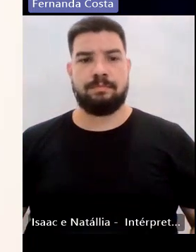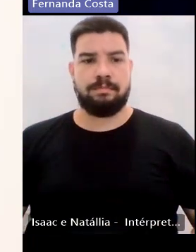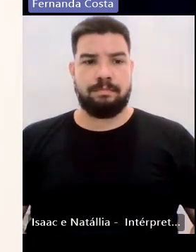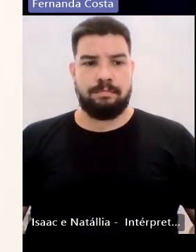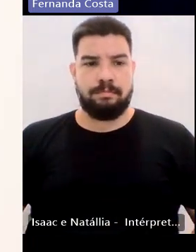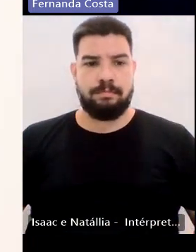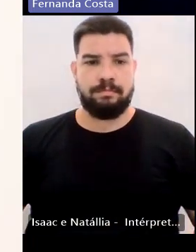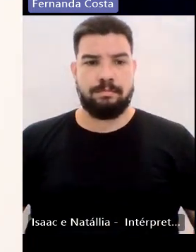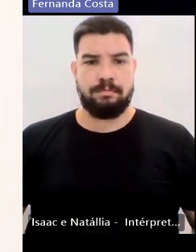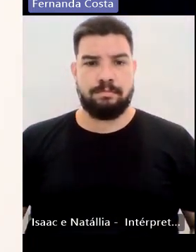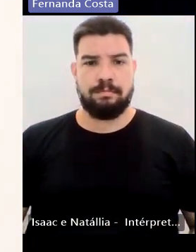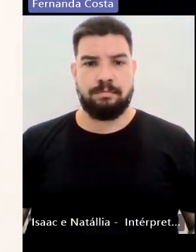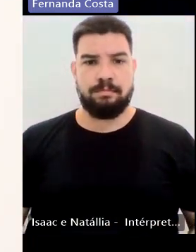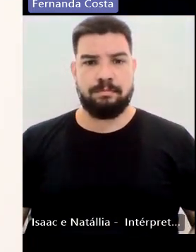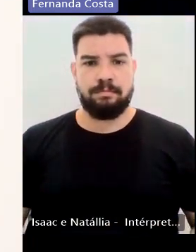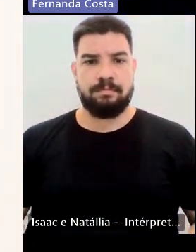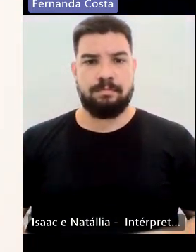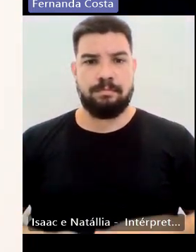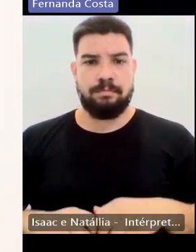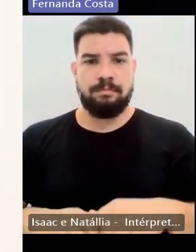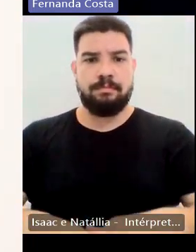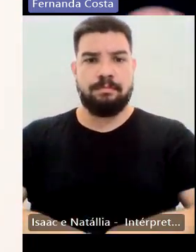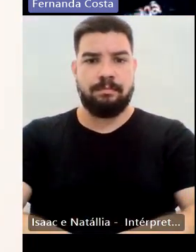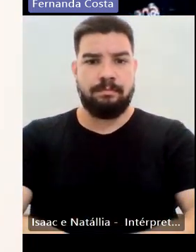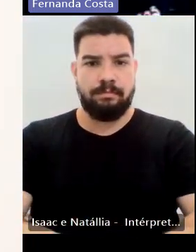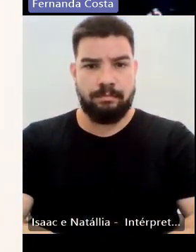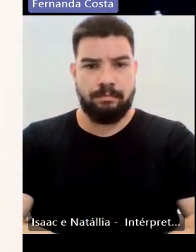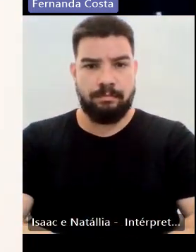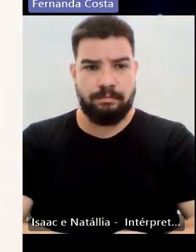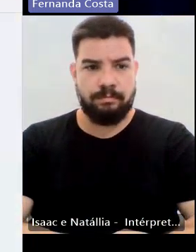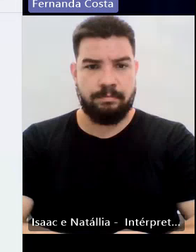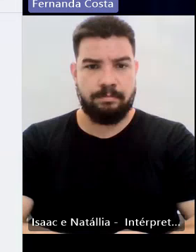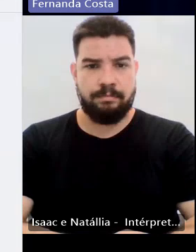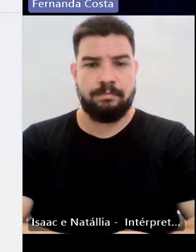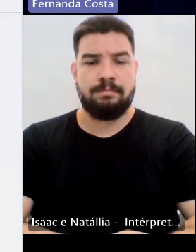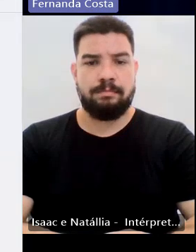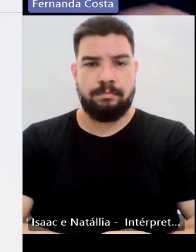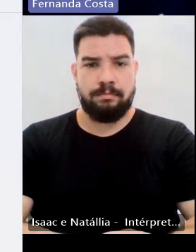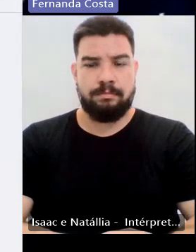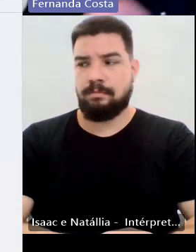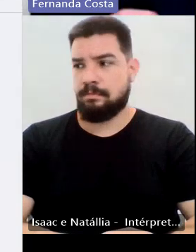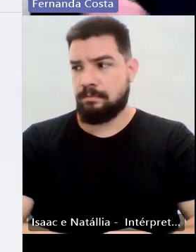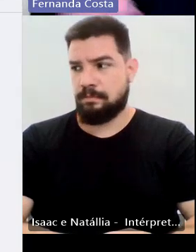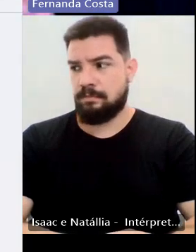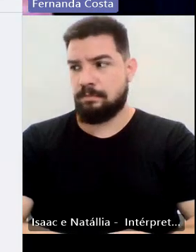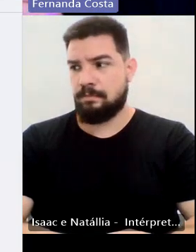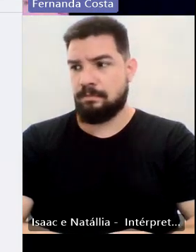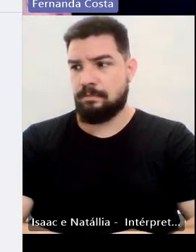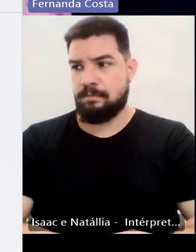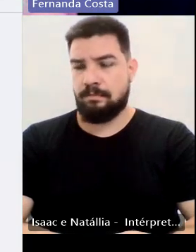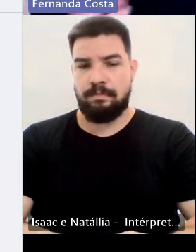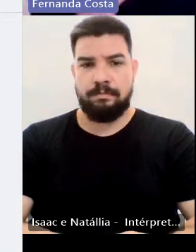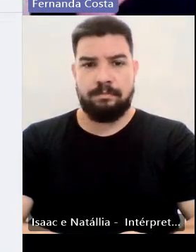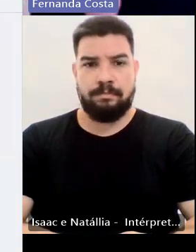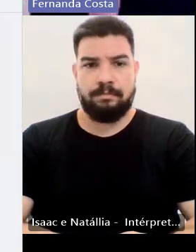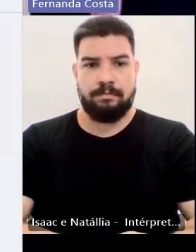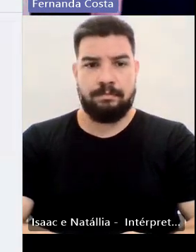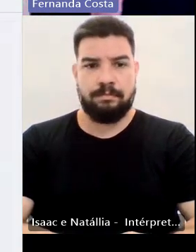pelo cérebro. Por exemplo, Os como a ouvidos música estão ou constantemente ativos. O som é uma onda de pressão que pode vibrar rápido